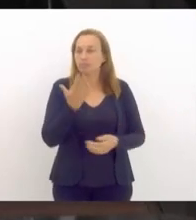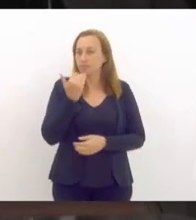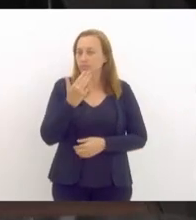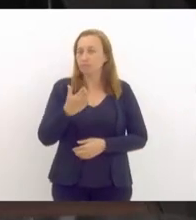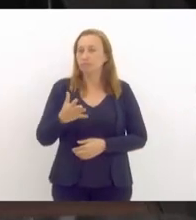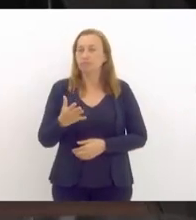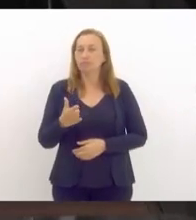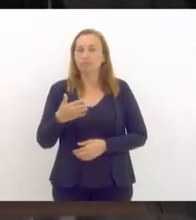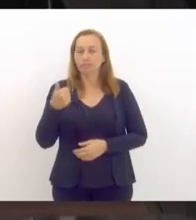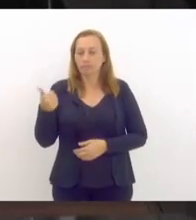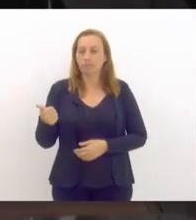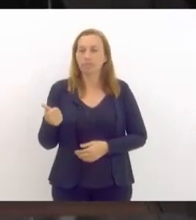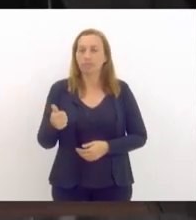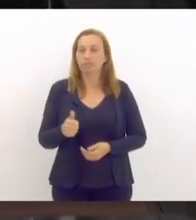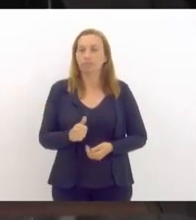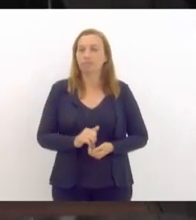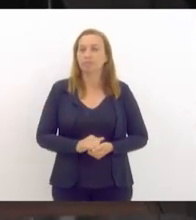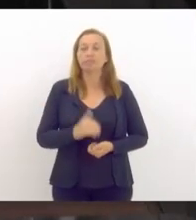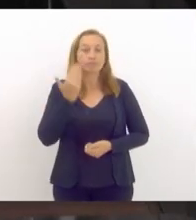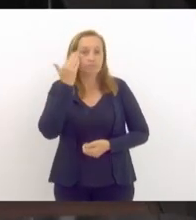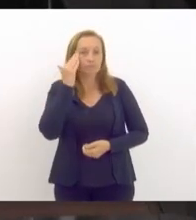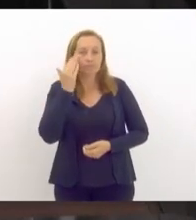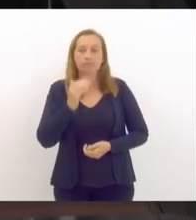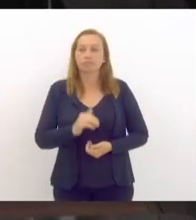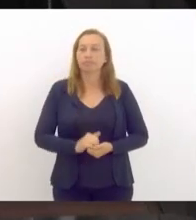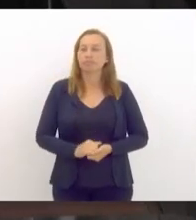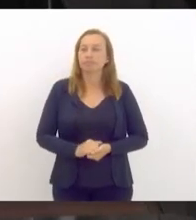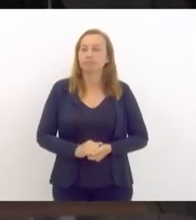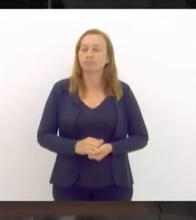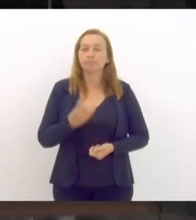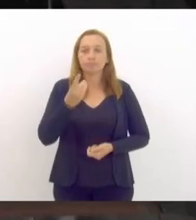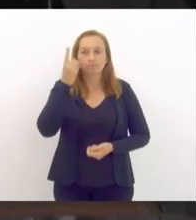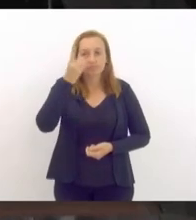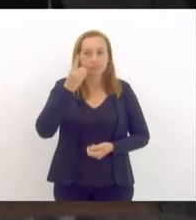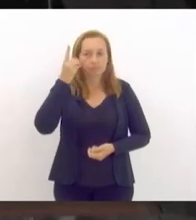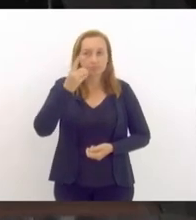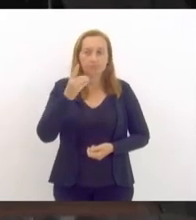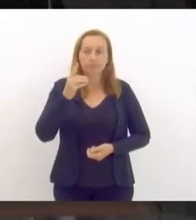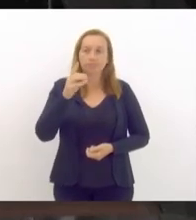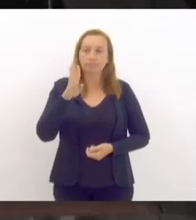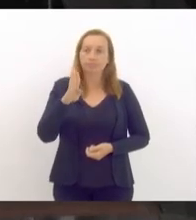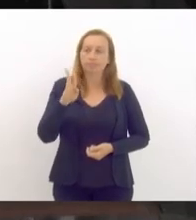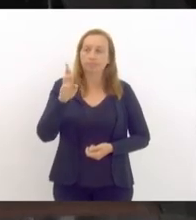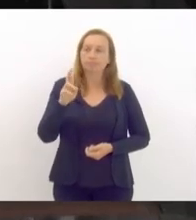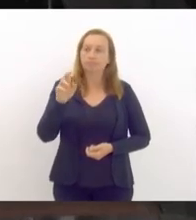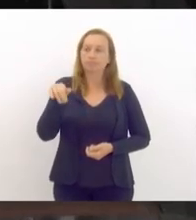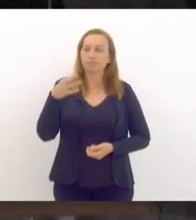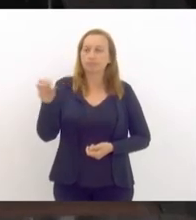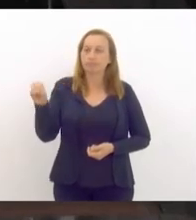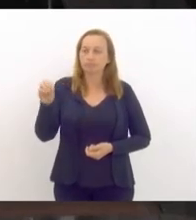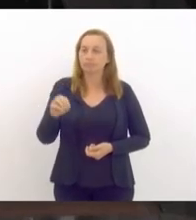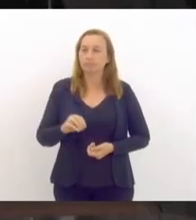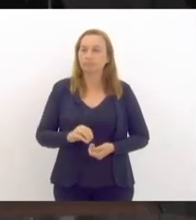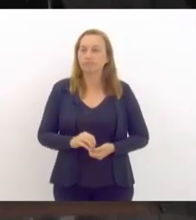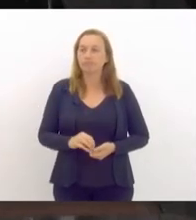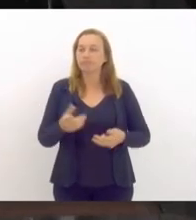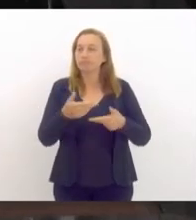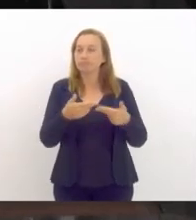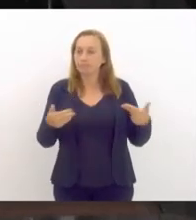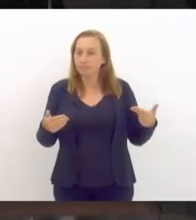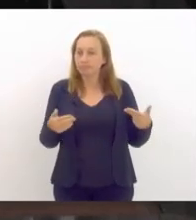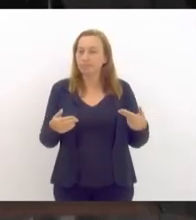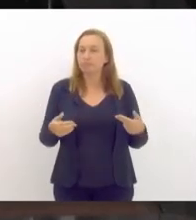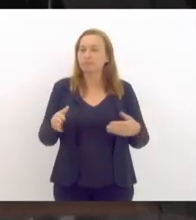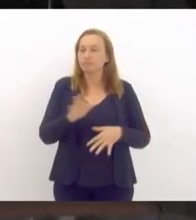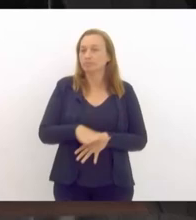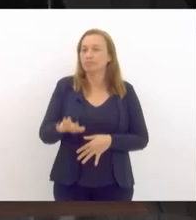digna há de se entender Deputado brasão que muitas crianças que